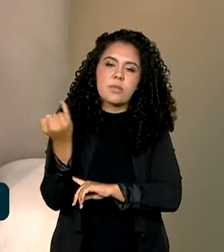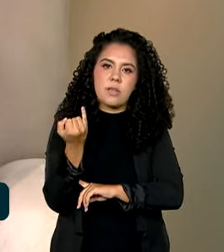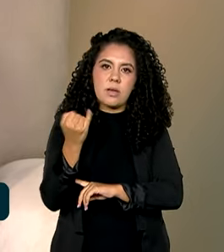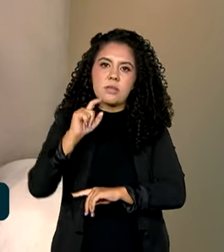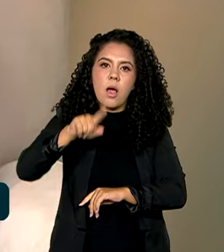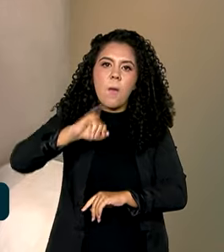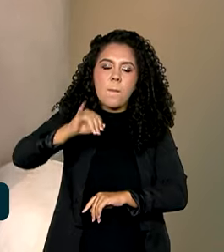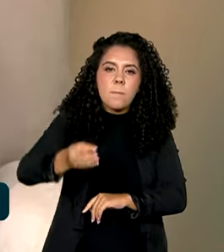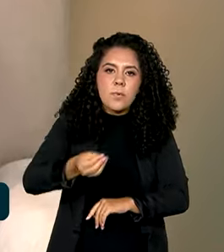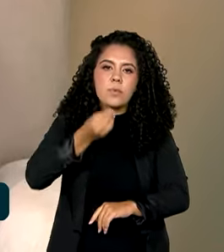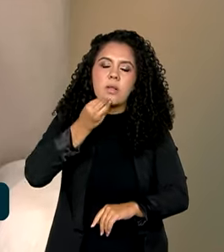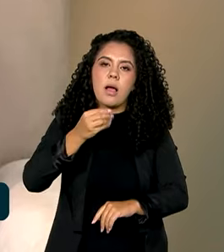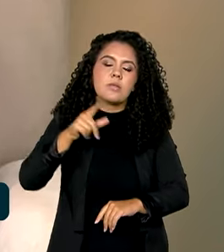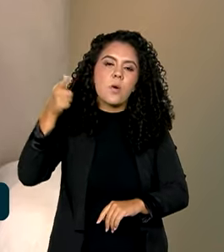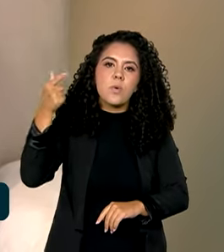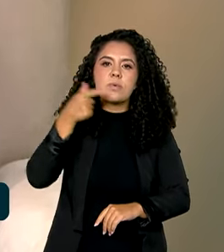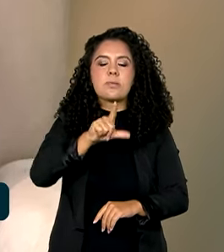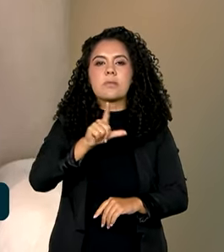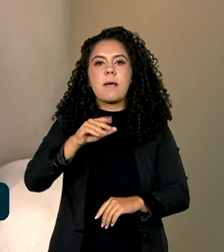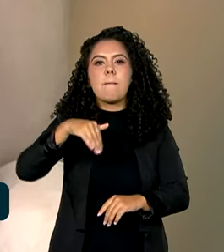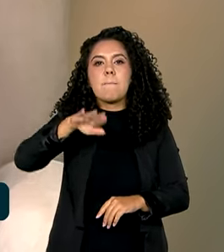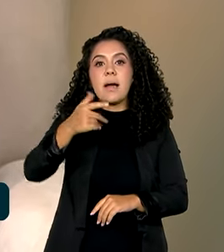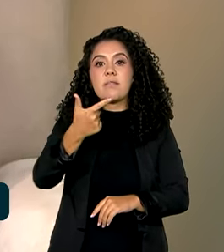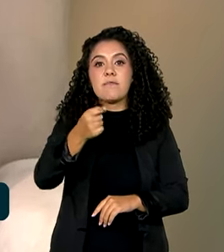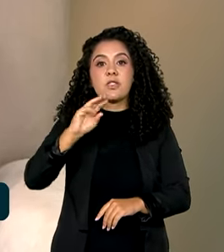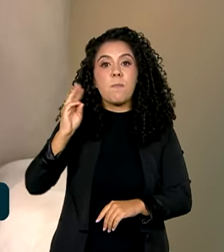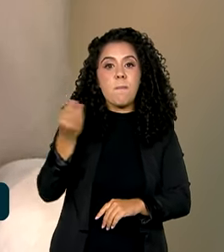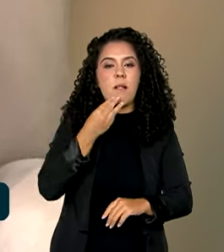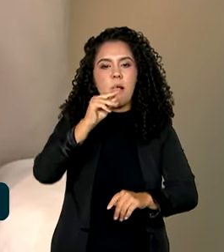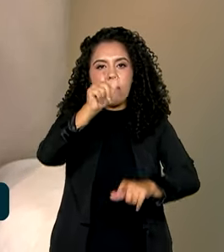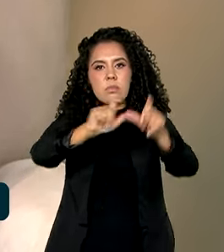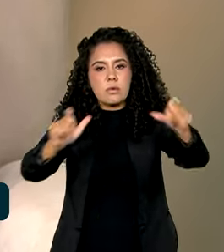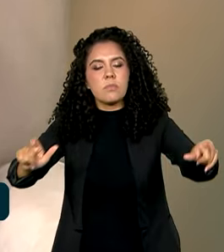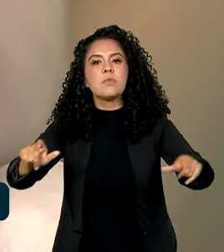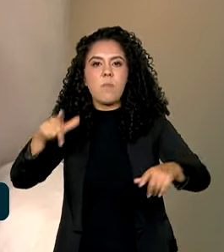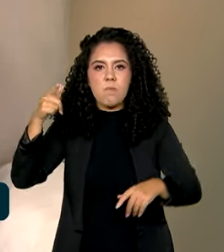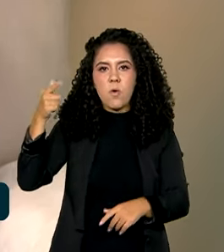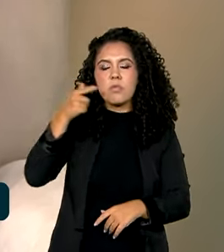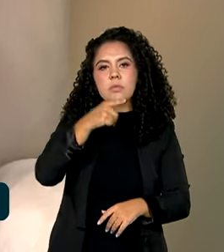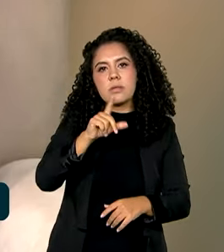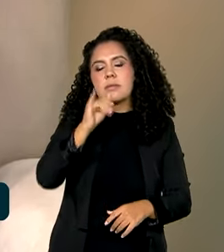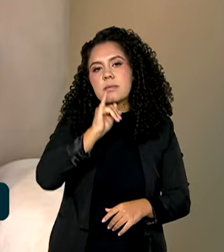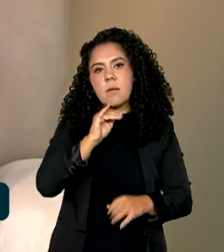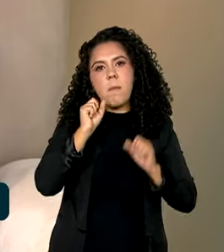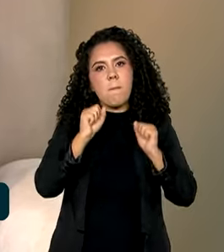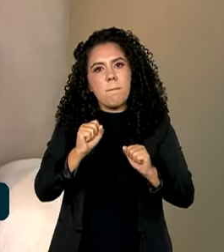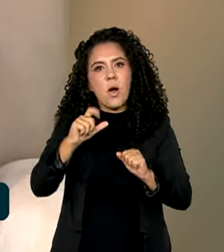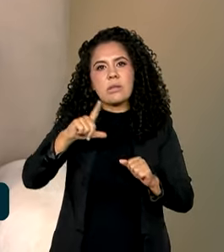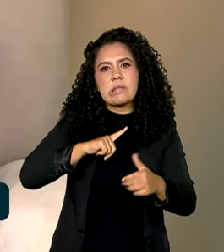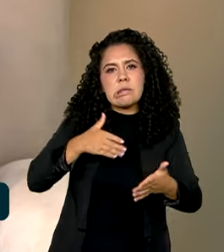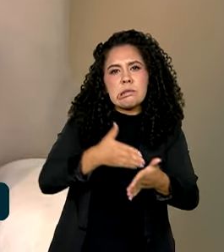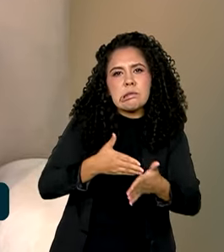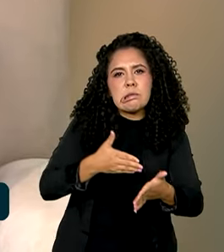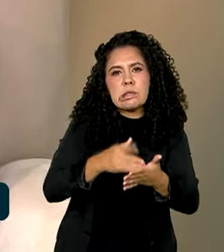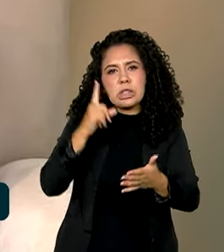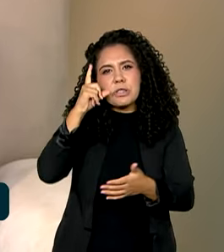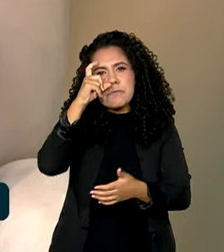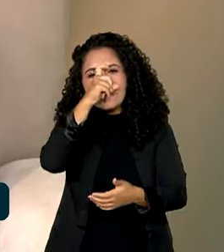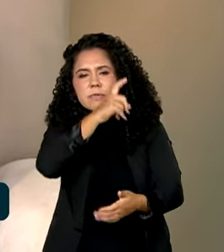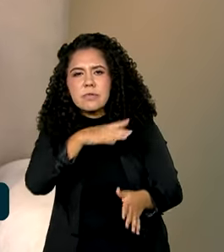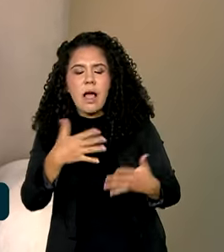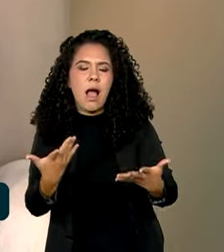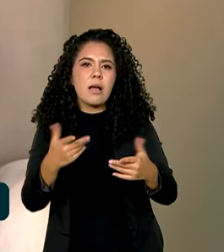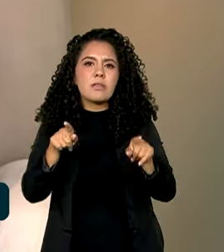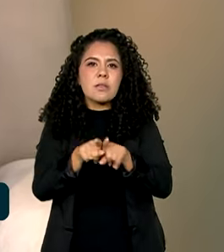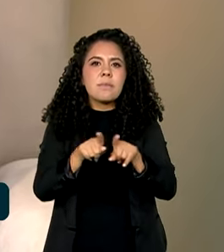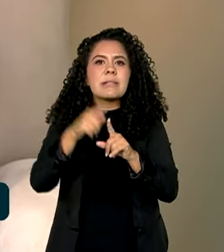chance de alcançar pelo menos mais 20 milhões de pessoas que podem estar tendo, sim, algum tipo de dificuldade, talvez a dificuldade